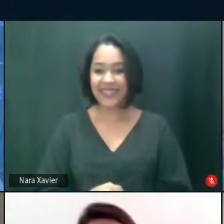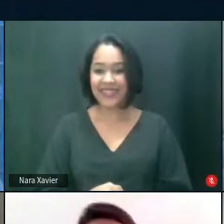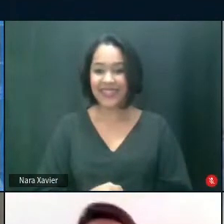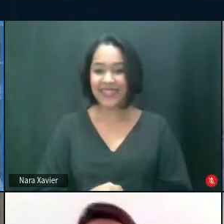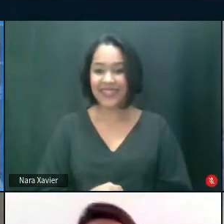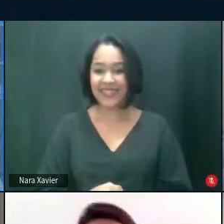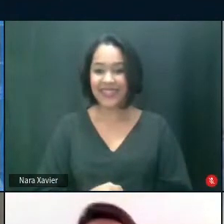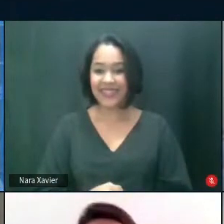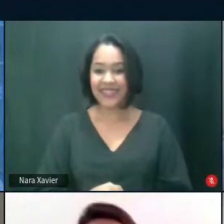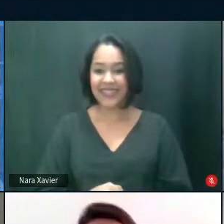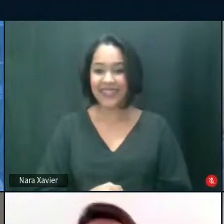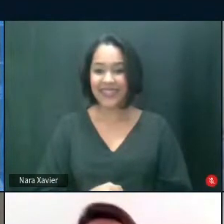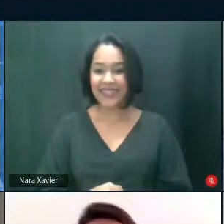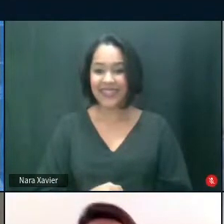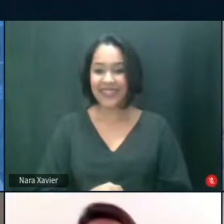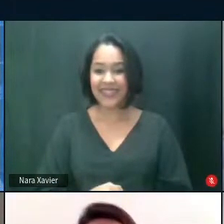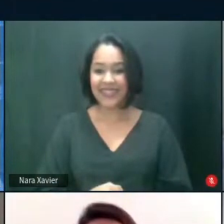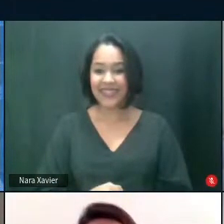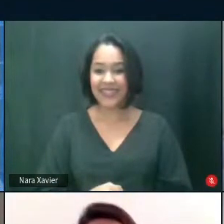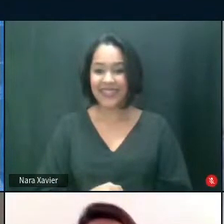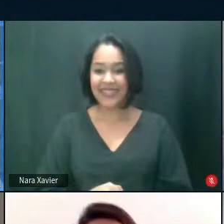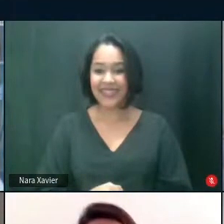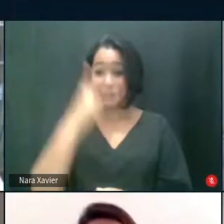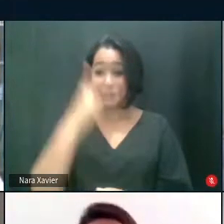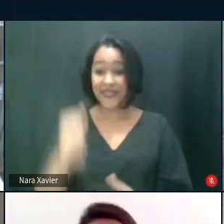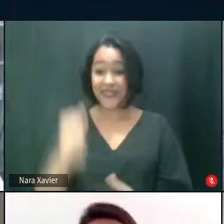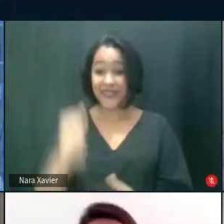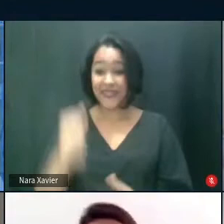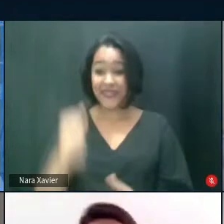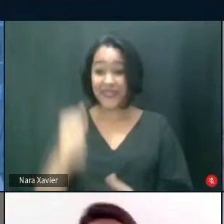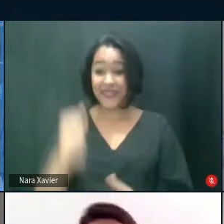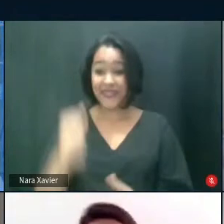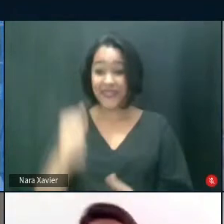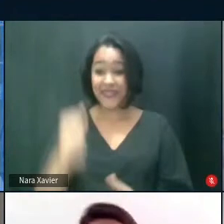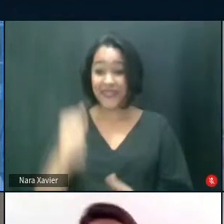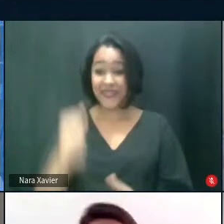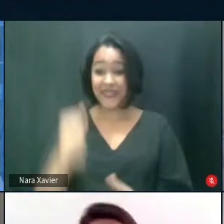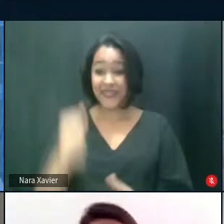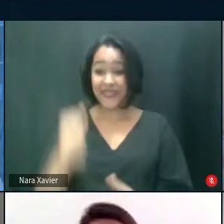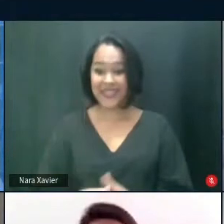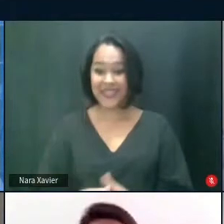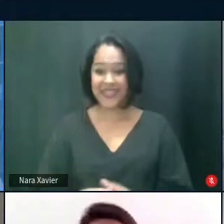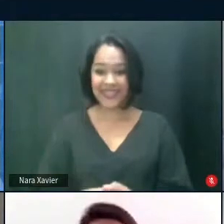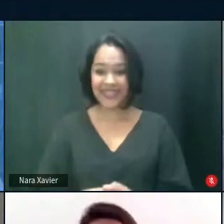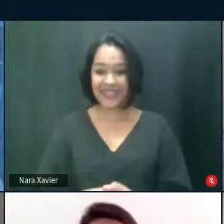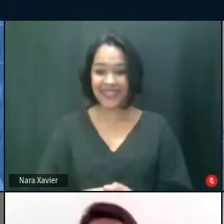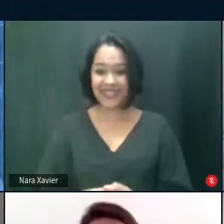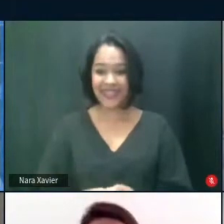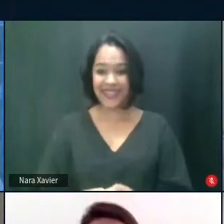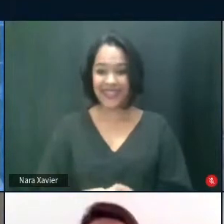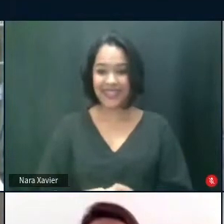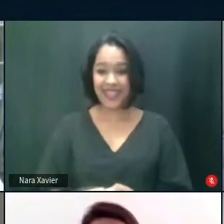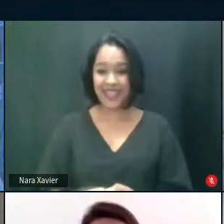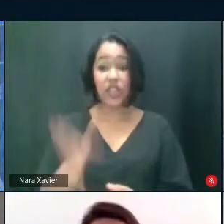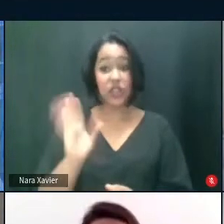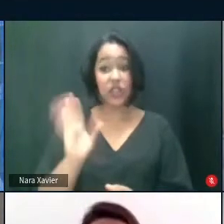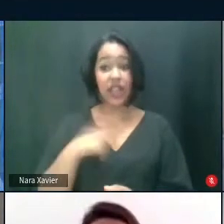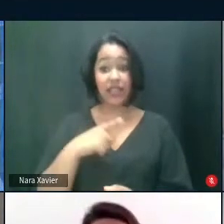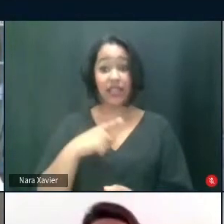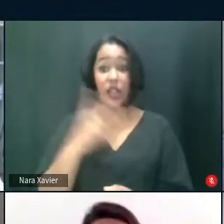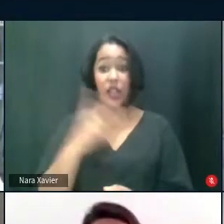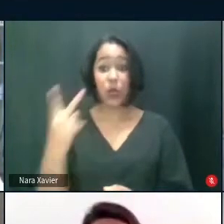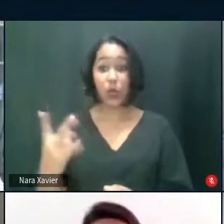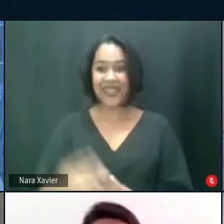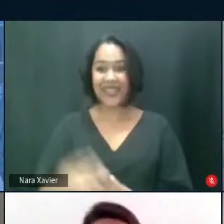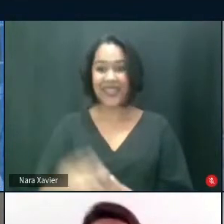duas páginas de gente também. Já. Que legal. Obrigado. Vem, ah, já deu? É porque já tem duas páginas, não vai aparecer